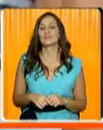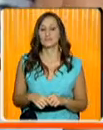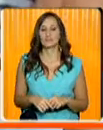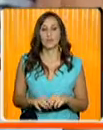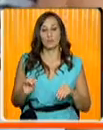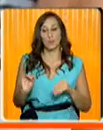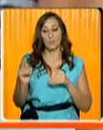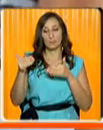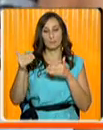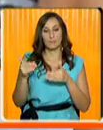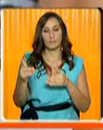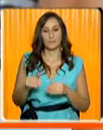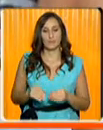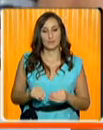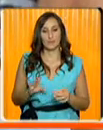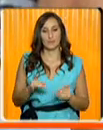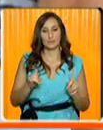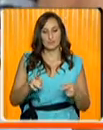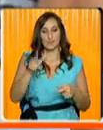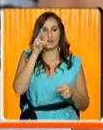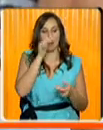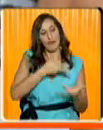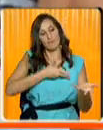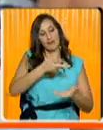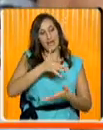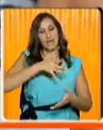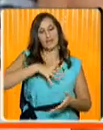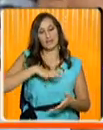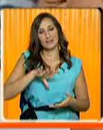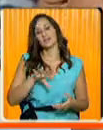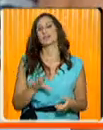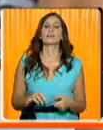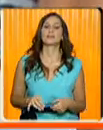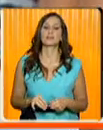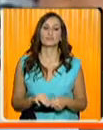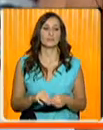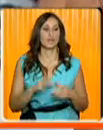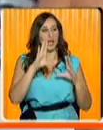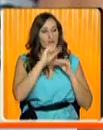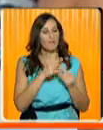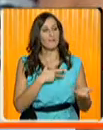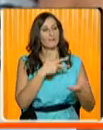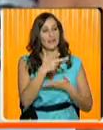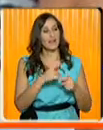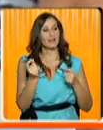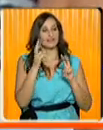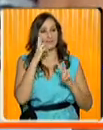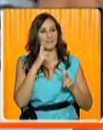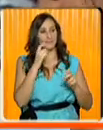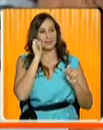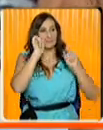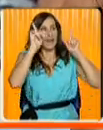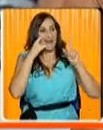E ao início, quando começamos uma relação, é normal querermos ter essa conversa e essa